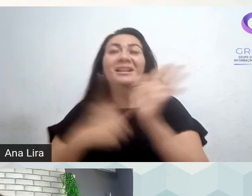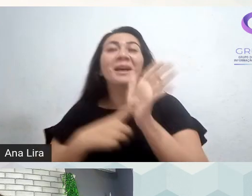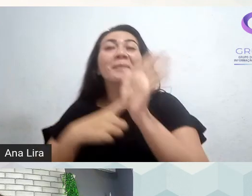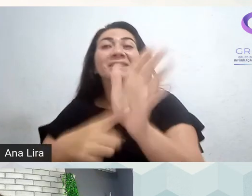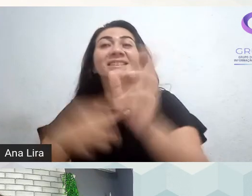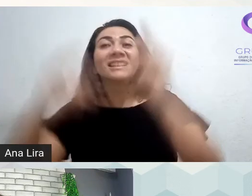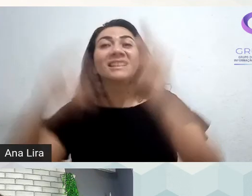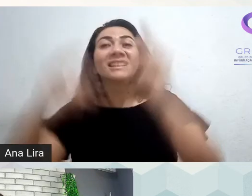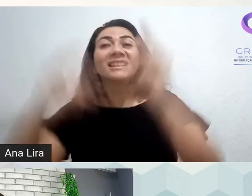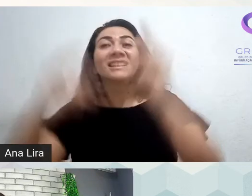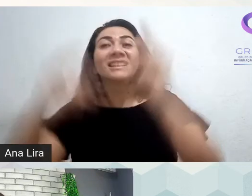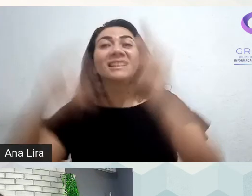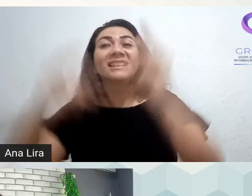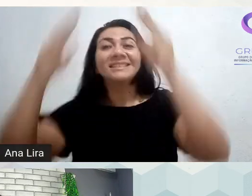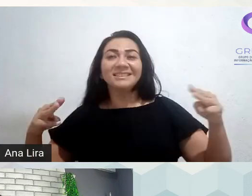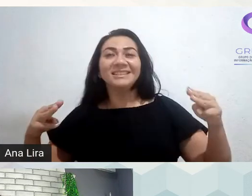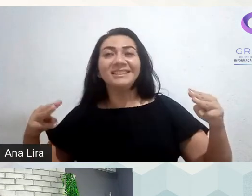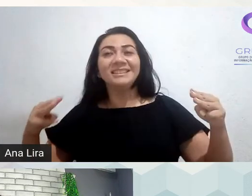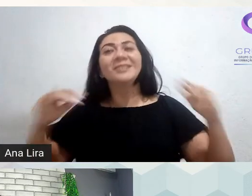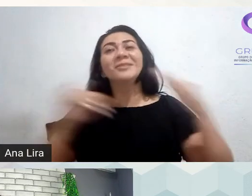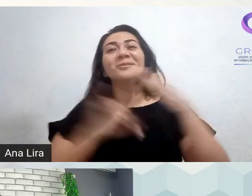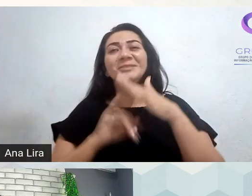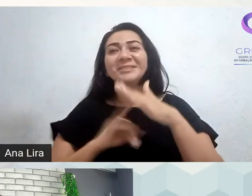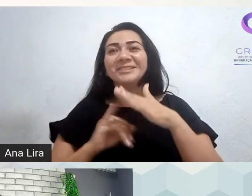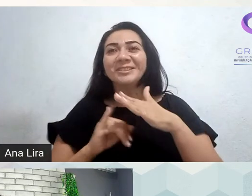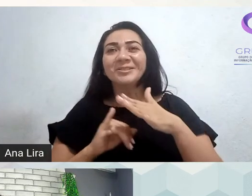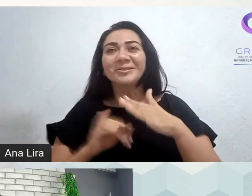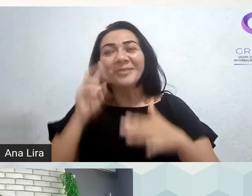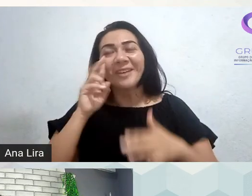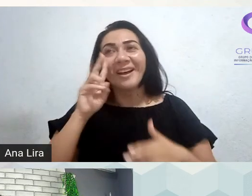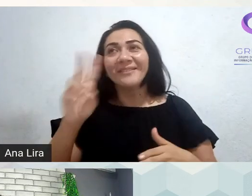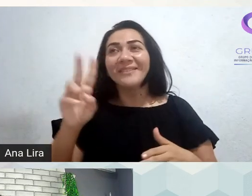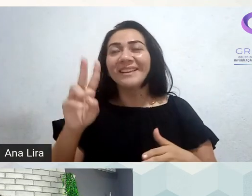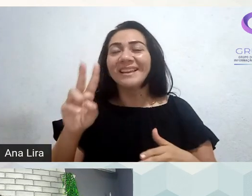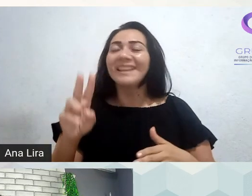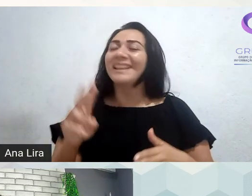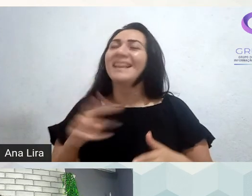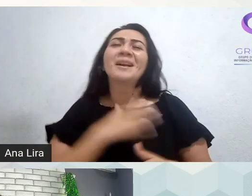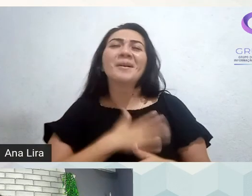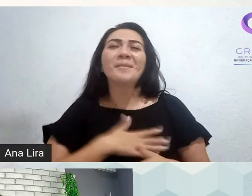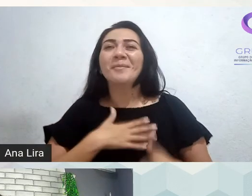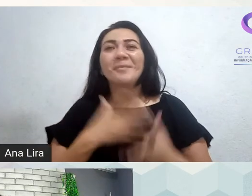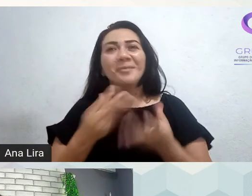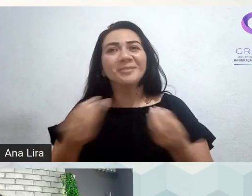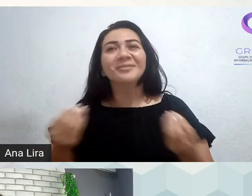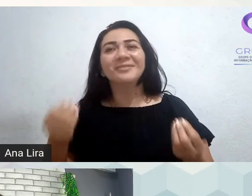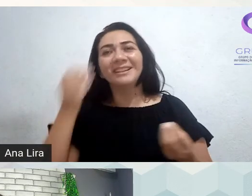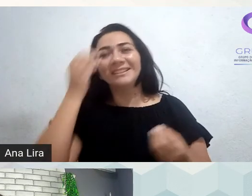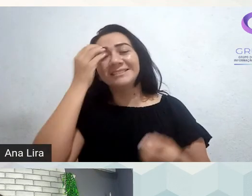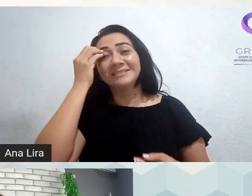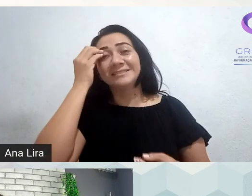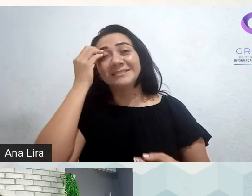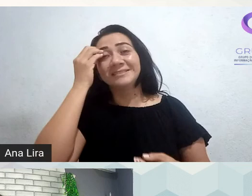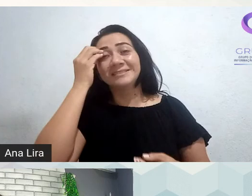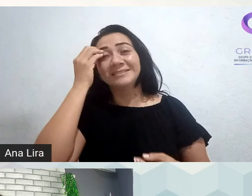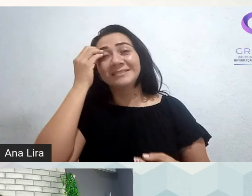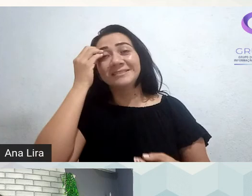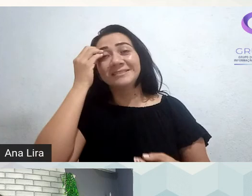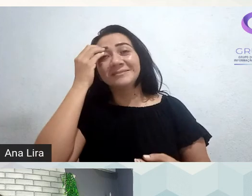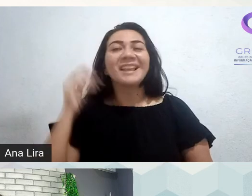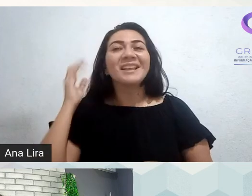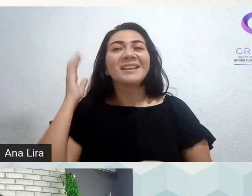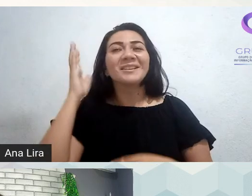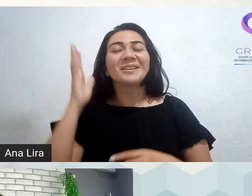assim, incluída naquilo, né, naquela atividade. E aí a gente pegou, a gente tem esse vídeo, tá? A gente gravou um vídeo com